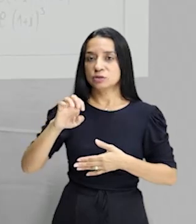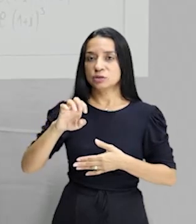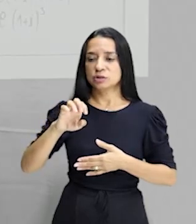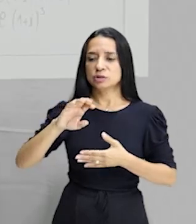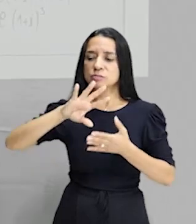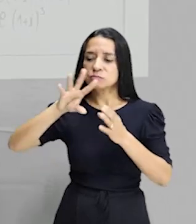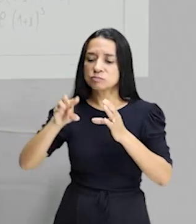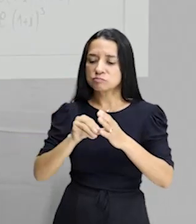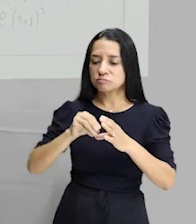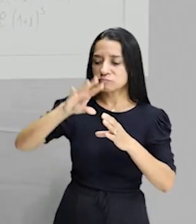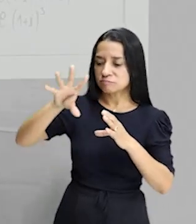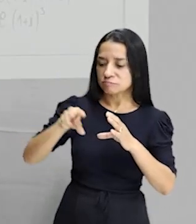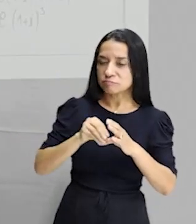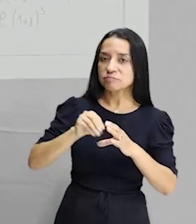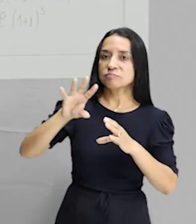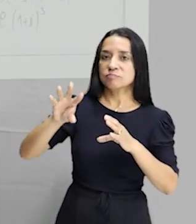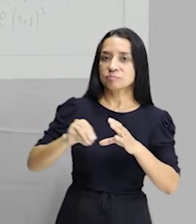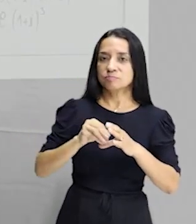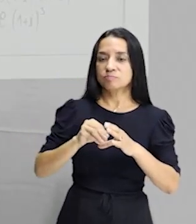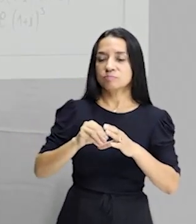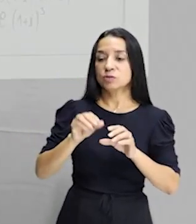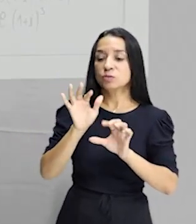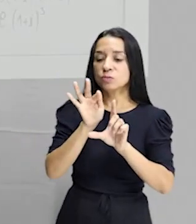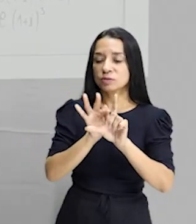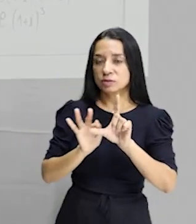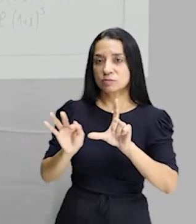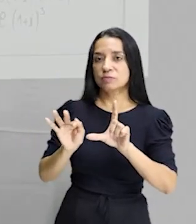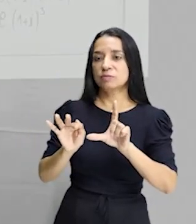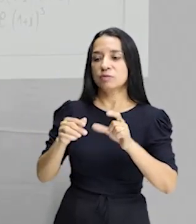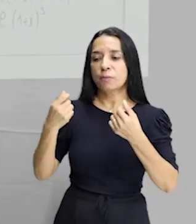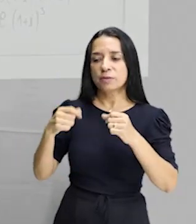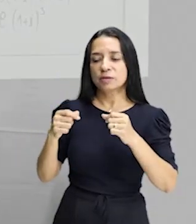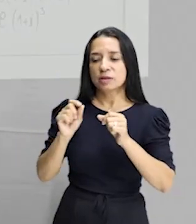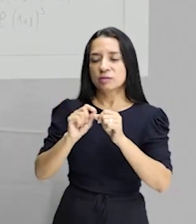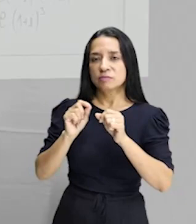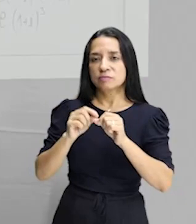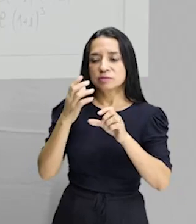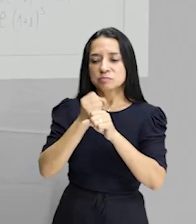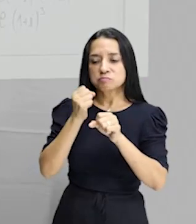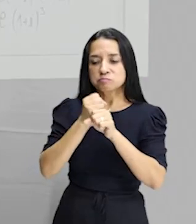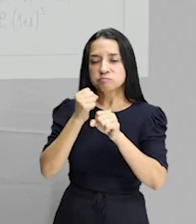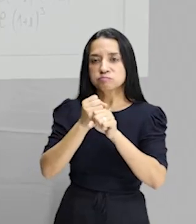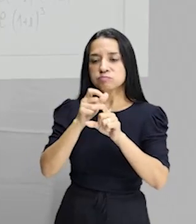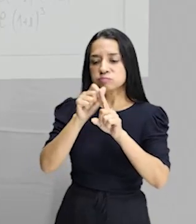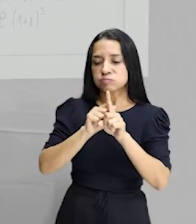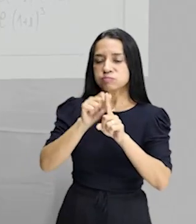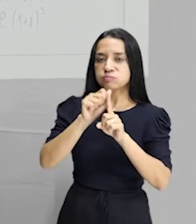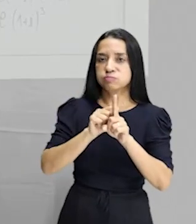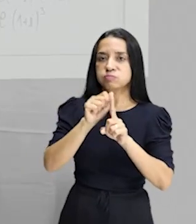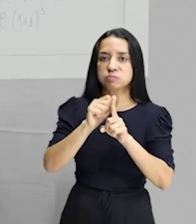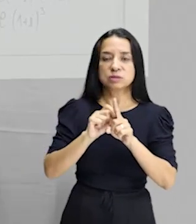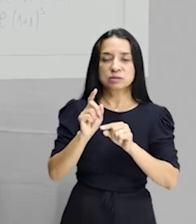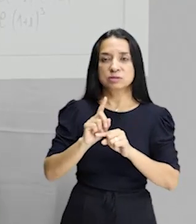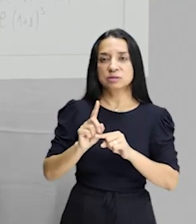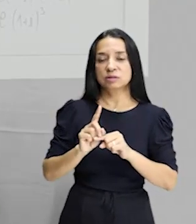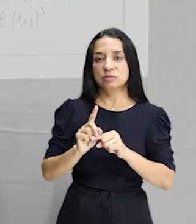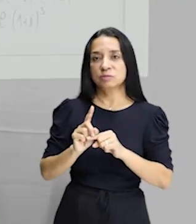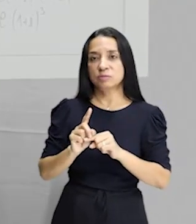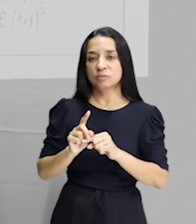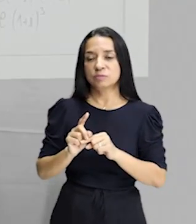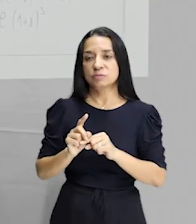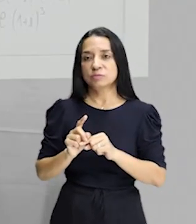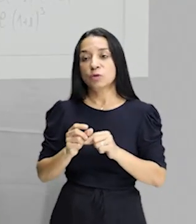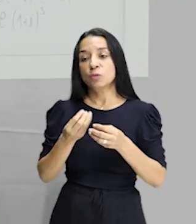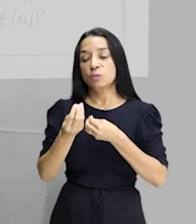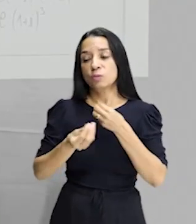fazer essa conta mês a mês eu uso essa fórmula aqui logicamente galera assim como por exemplo o período foi